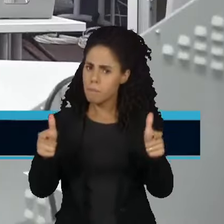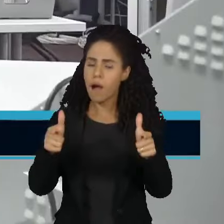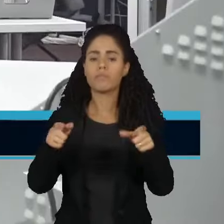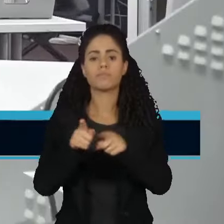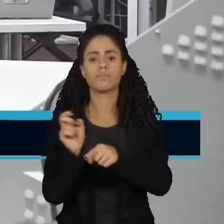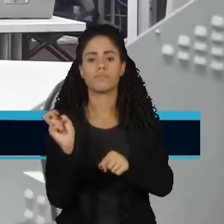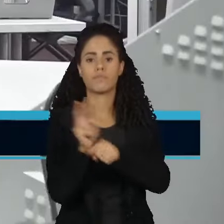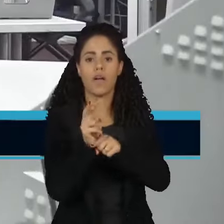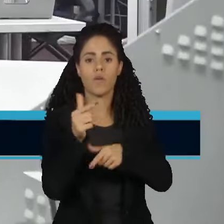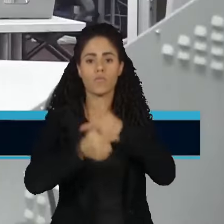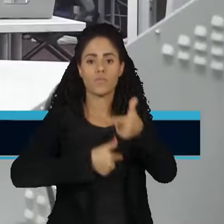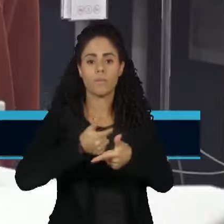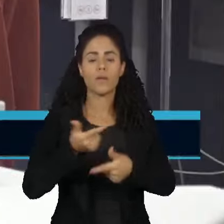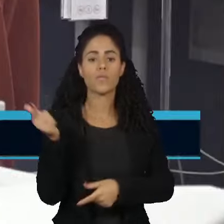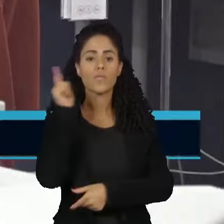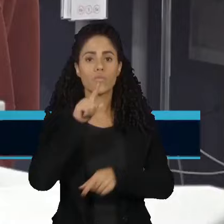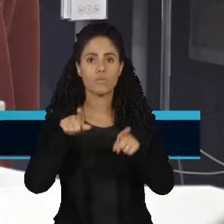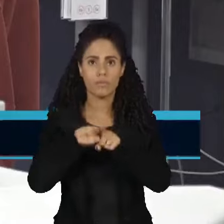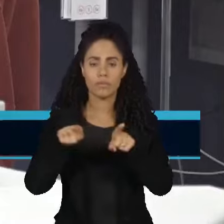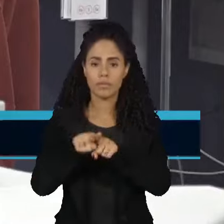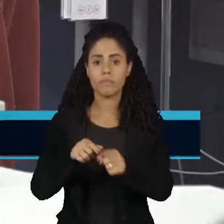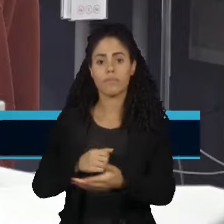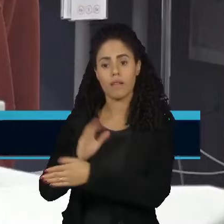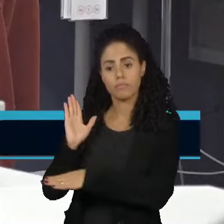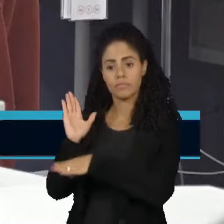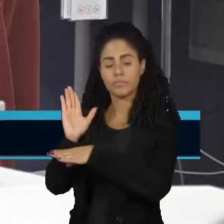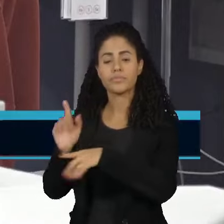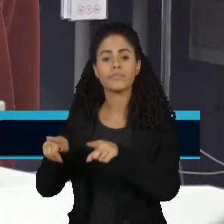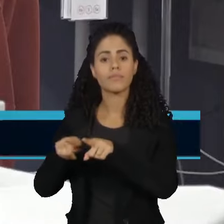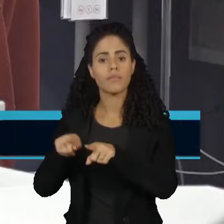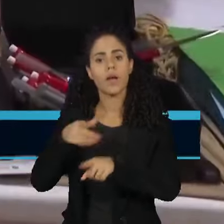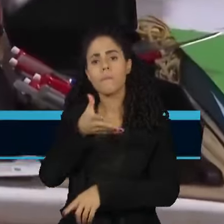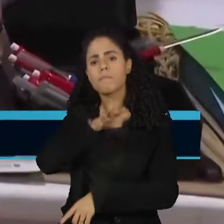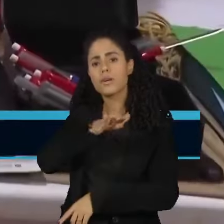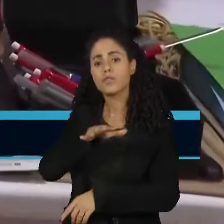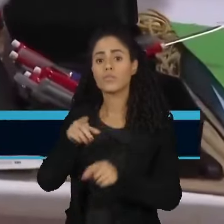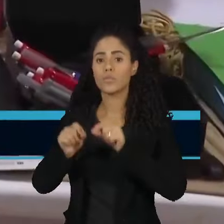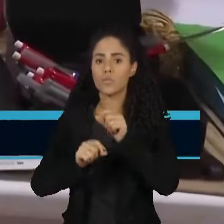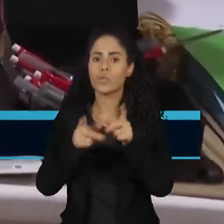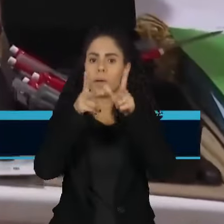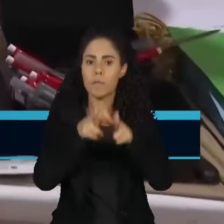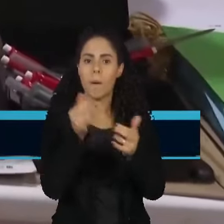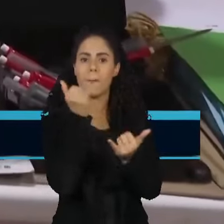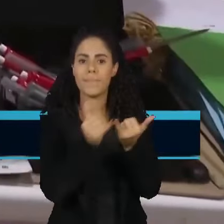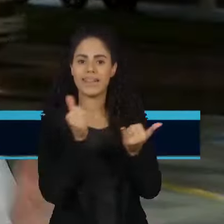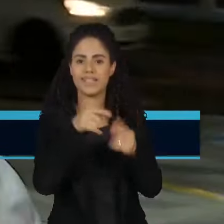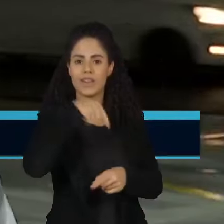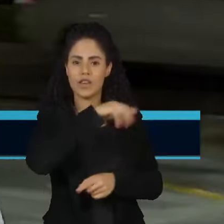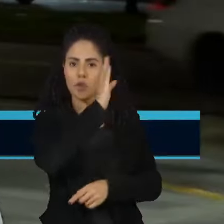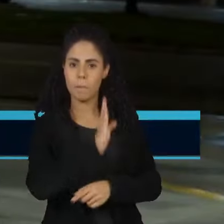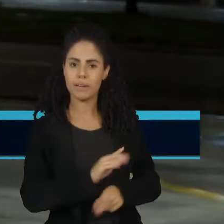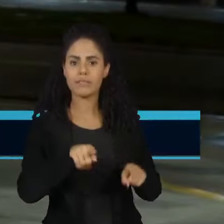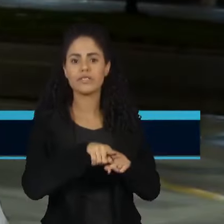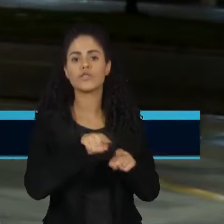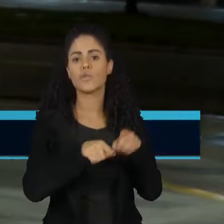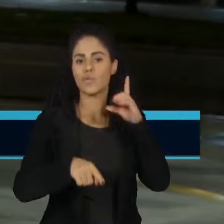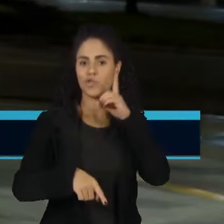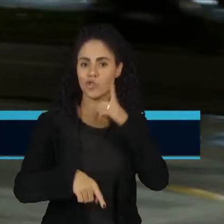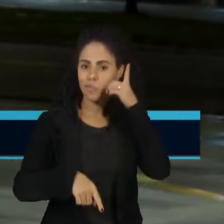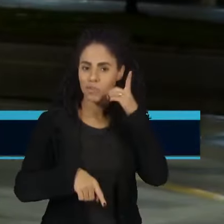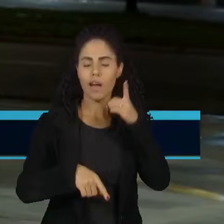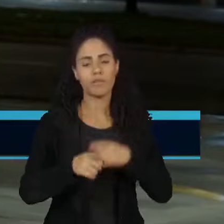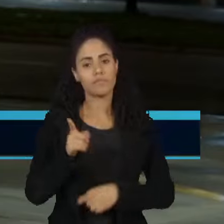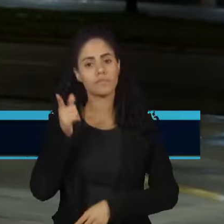assentos no Senado e na Casa dos Representantes, o equivalente à nossa Câmara dos Deputados. O resultado da